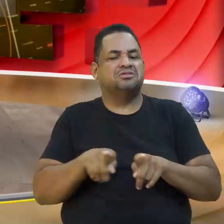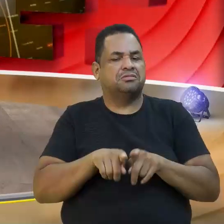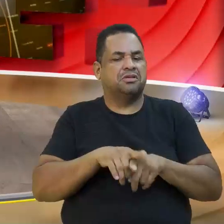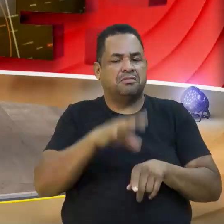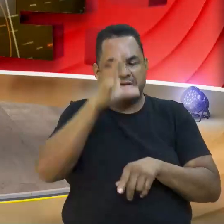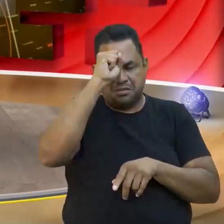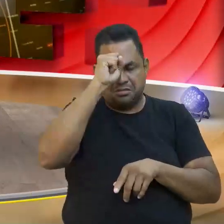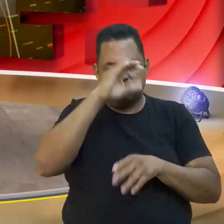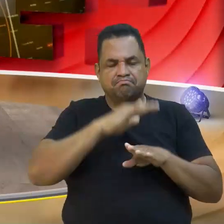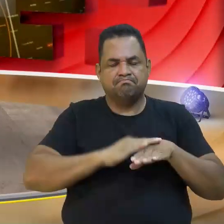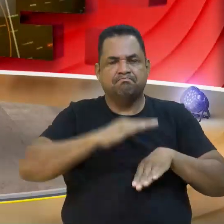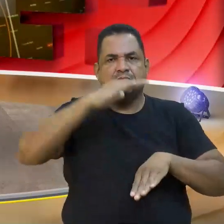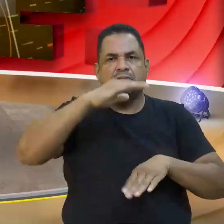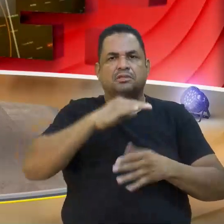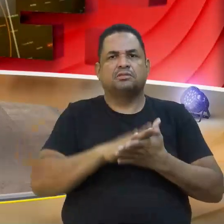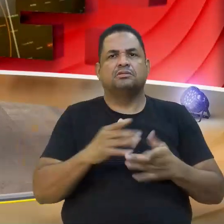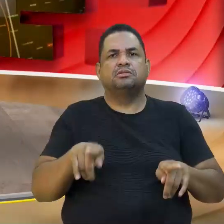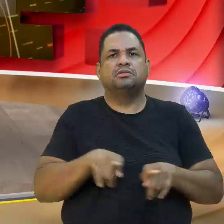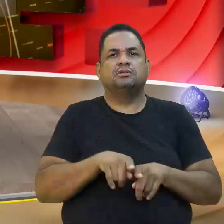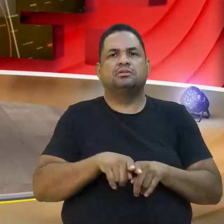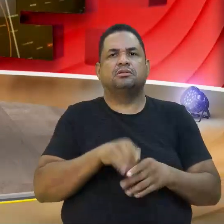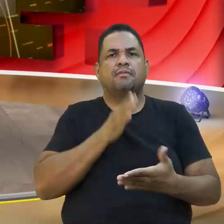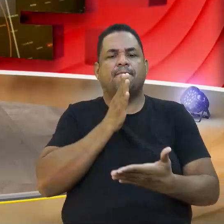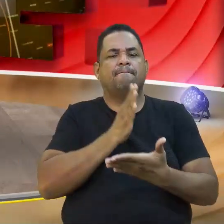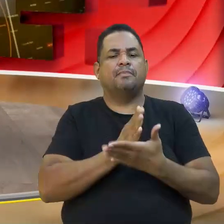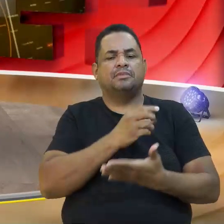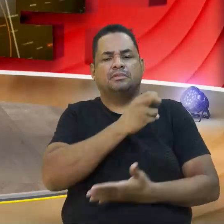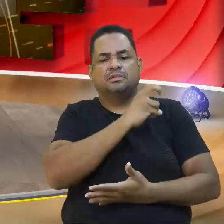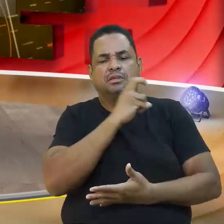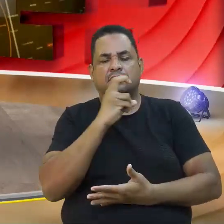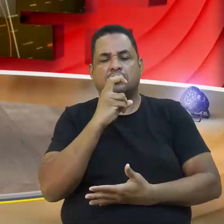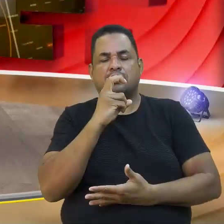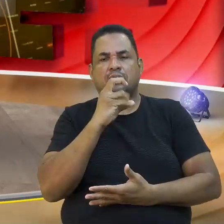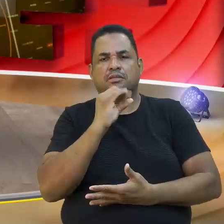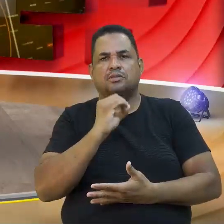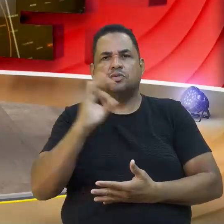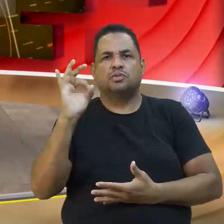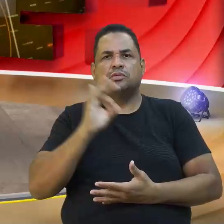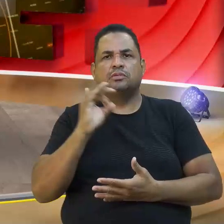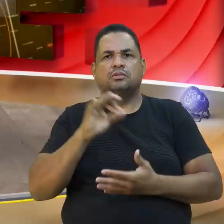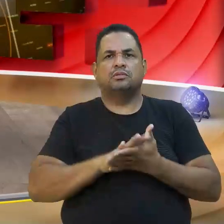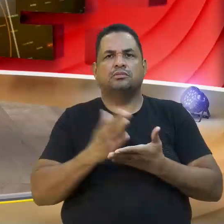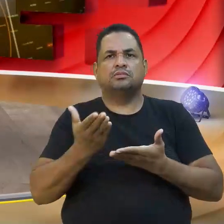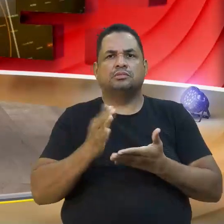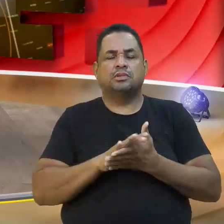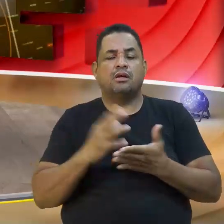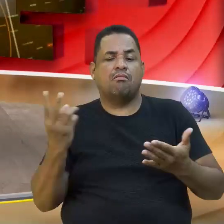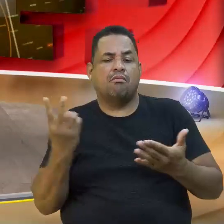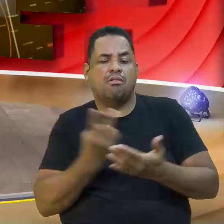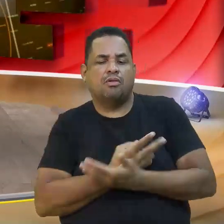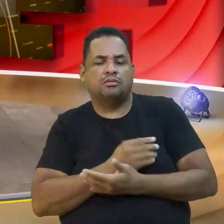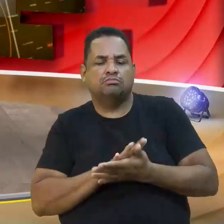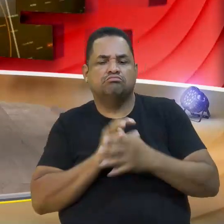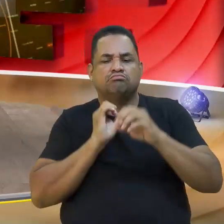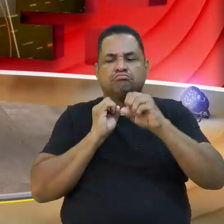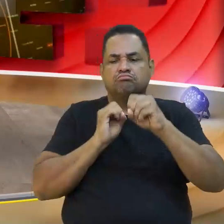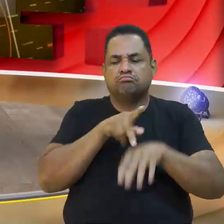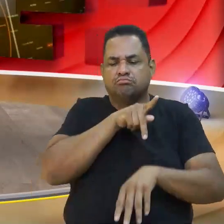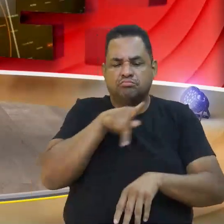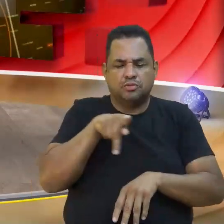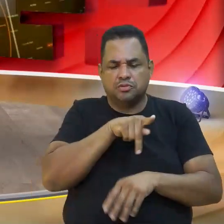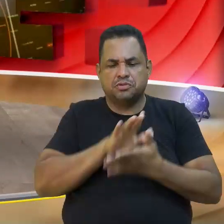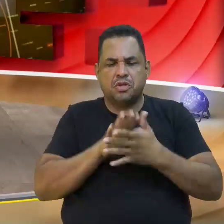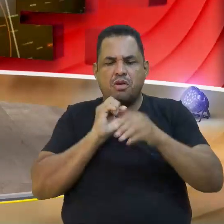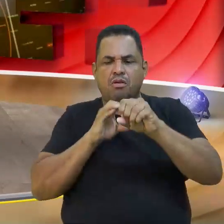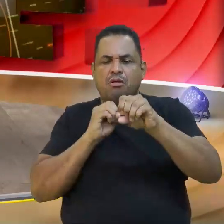legal é que assim, ó, até a metade, até 50%, é mais ou menos o que acontece, né? O professor vem dar aula, explica, se você